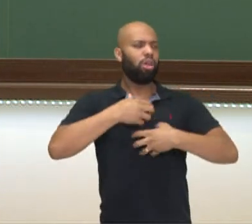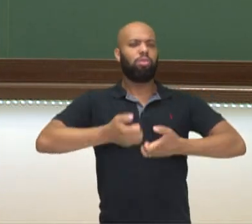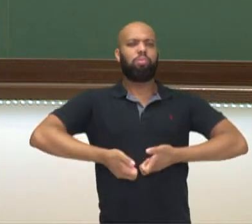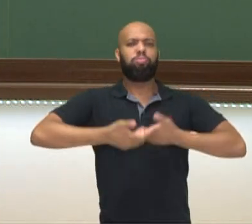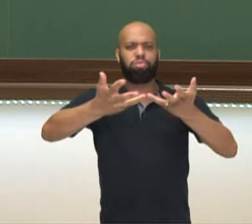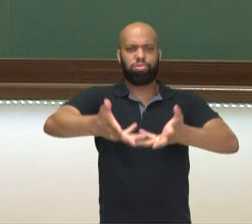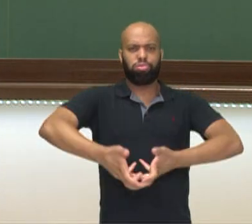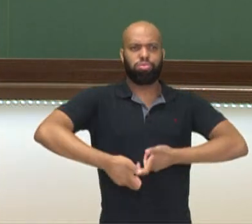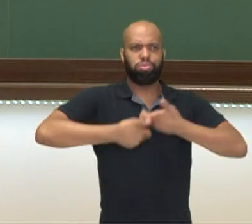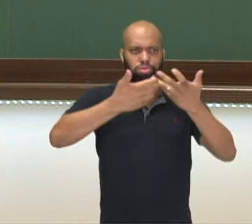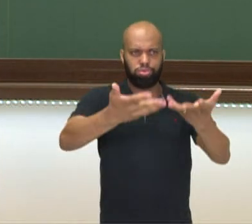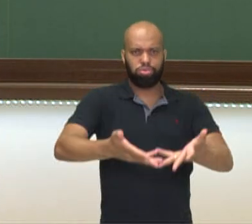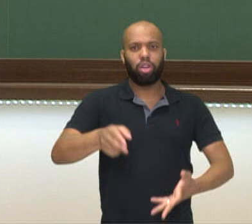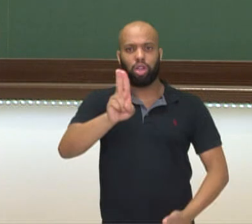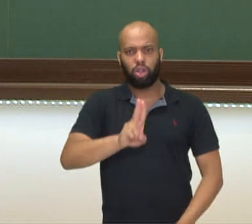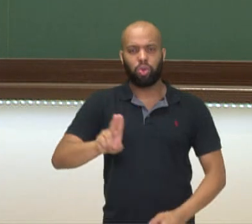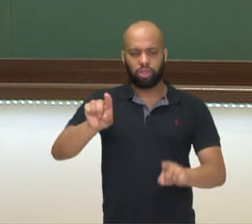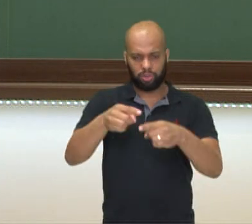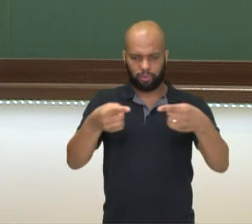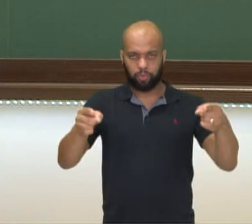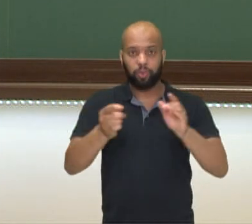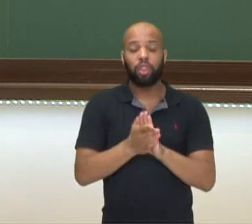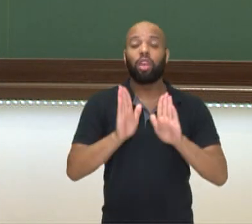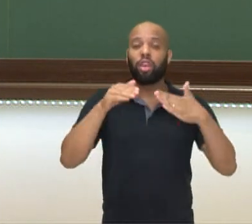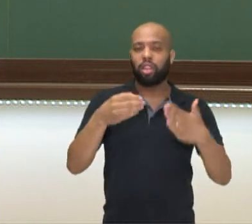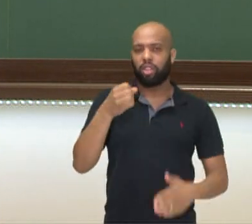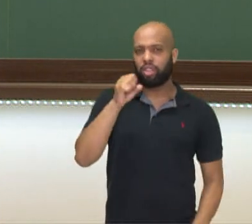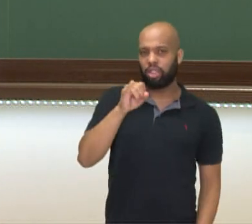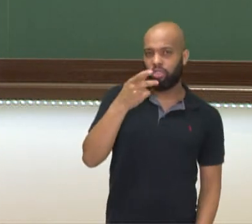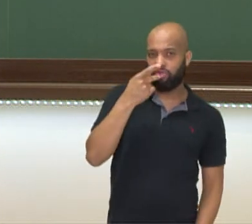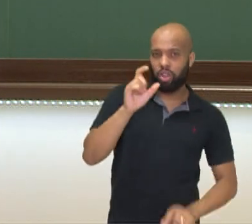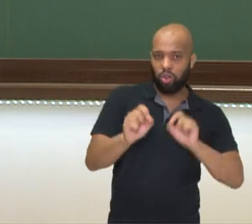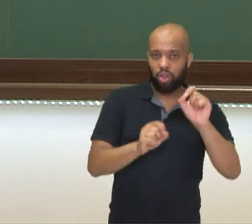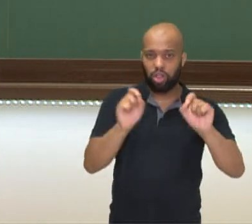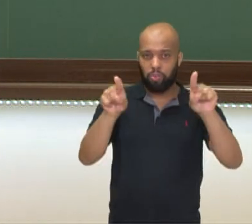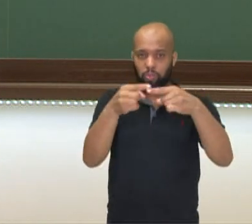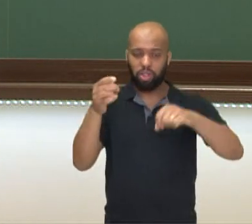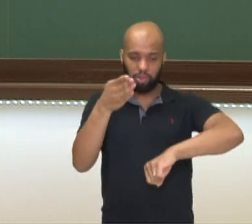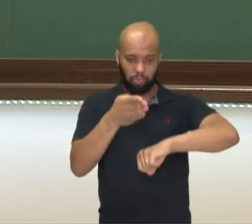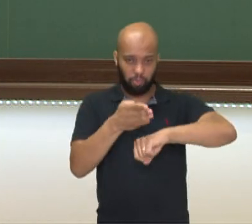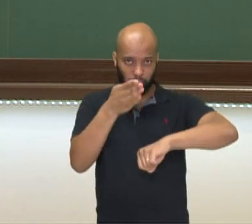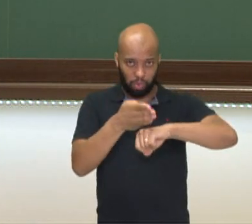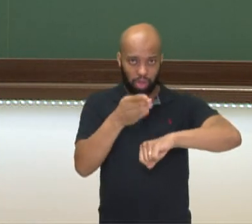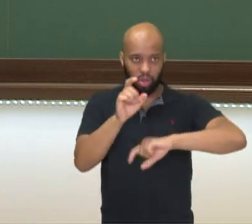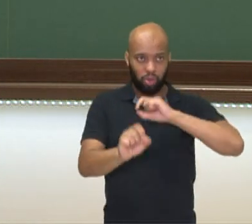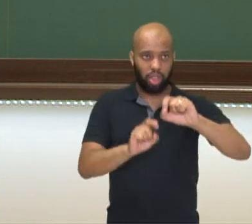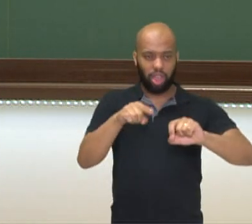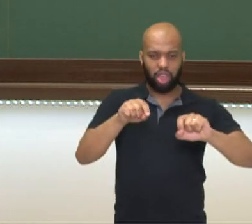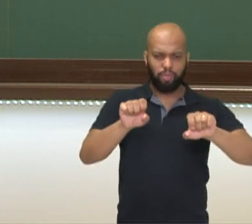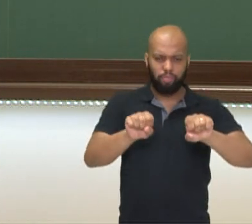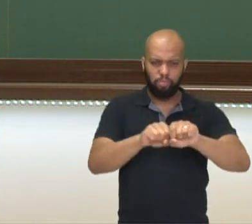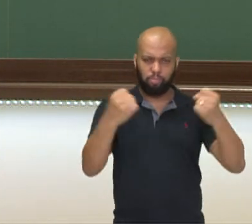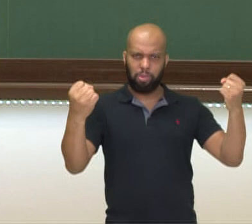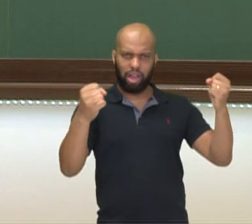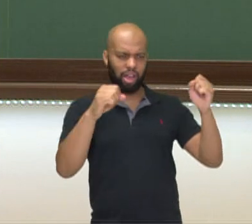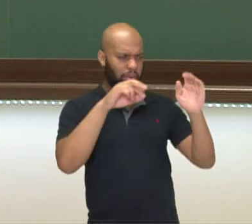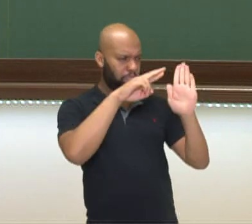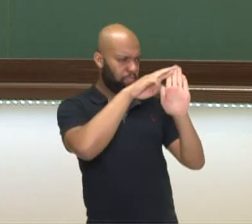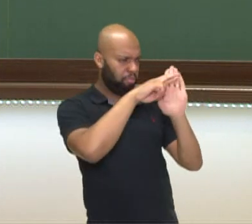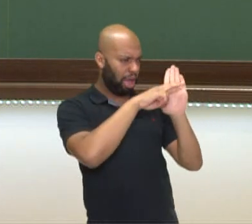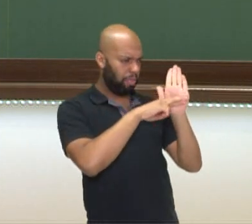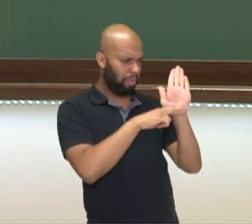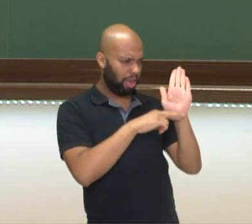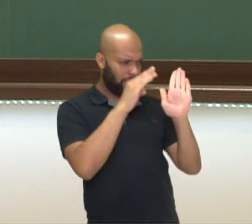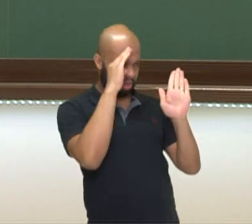exacerbado através da música, ok? E quando a gente diz na música moderna, a gente está falando de uma quebra. São novas gerações